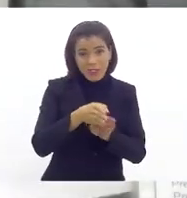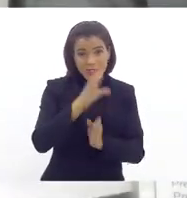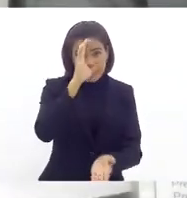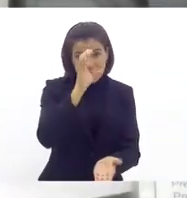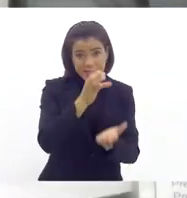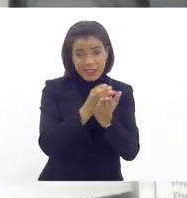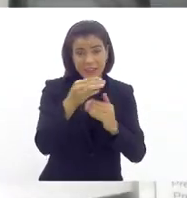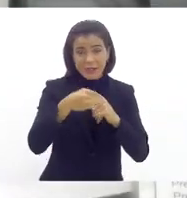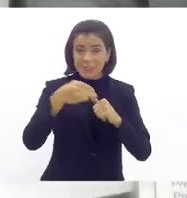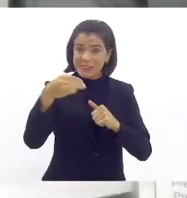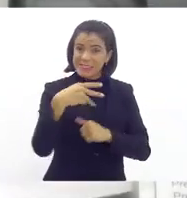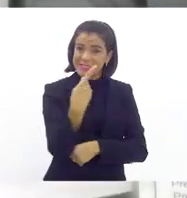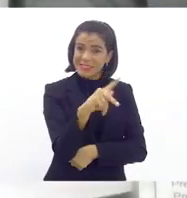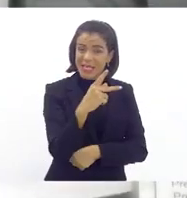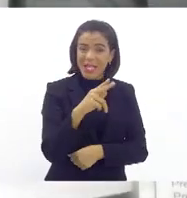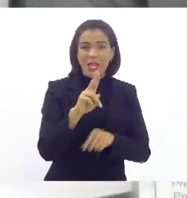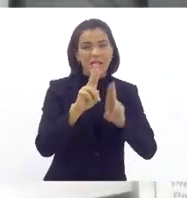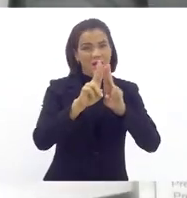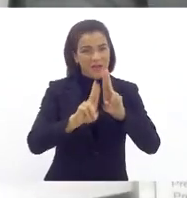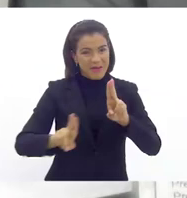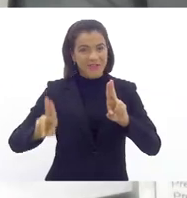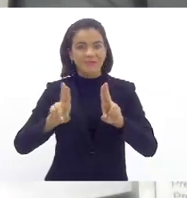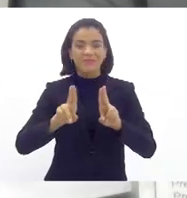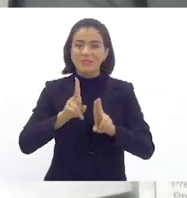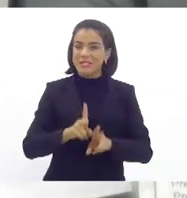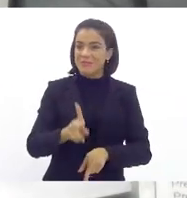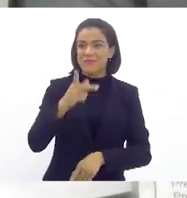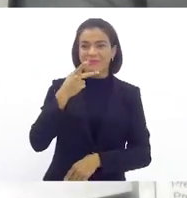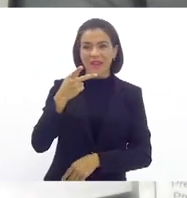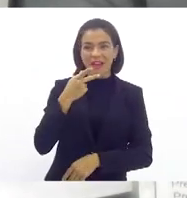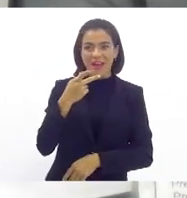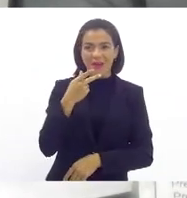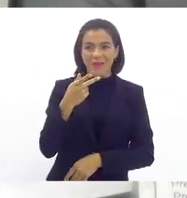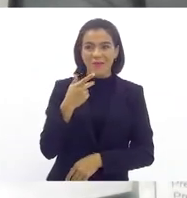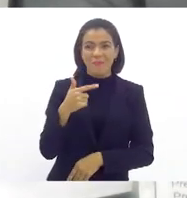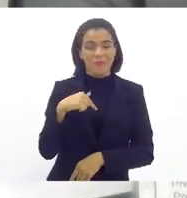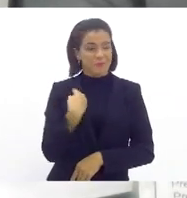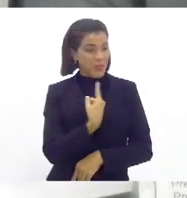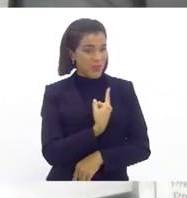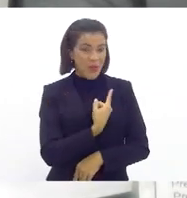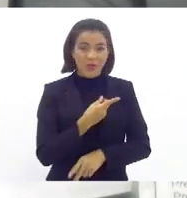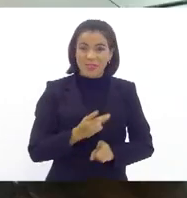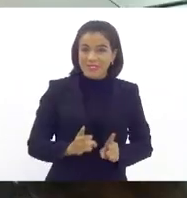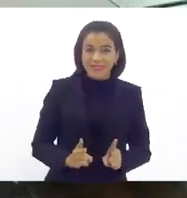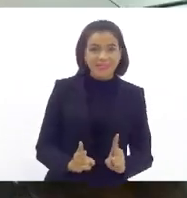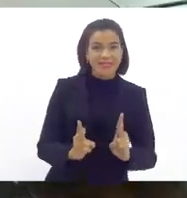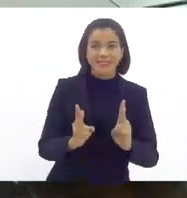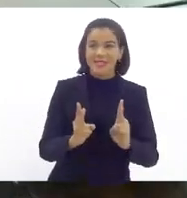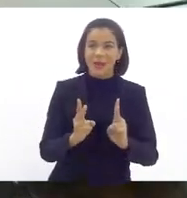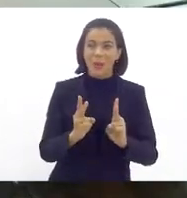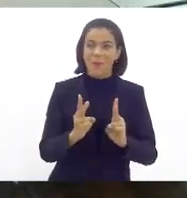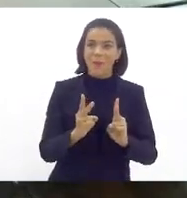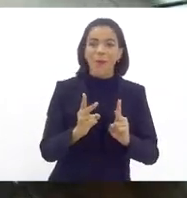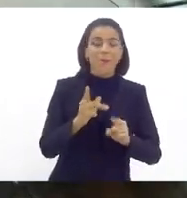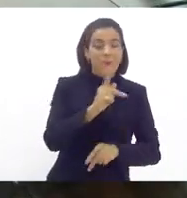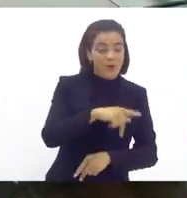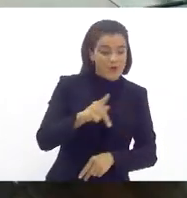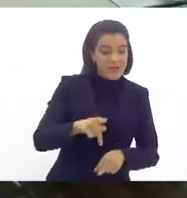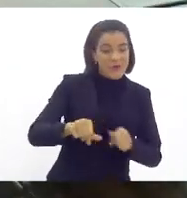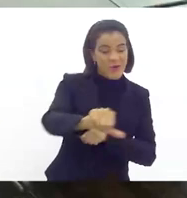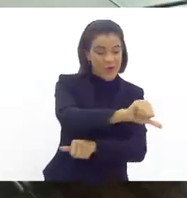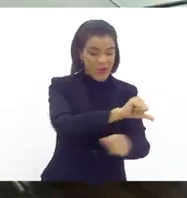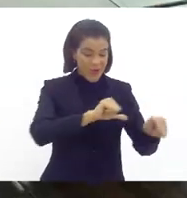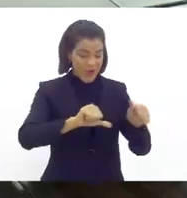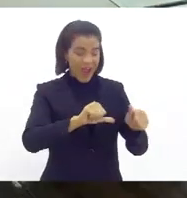dele na UFRJ. Que honra, guerreiro, sempre falo do caso do Antônio para mostrar que nós sempre somos mestres e aprendizes, o